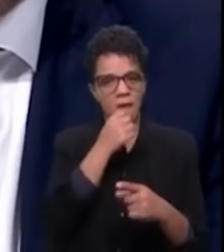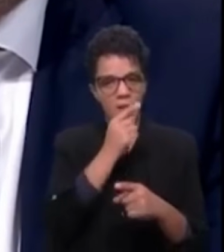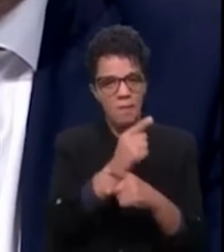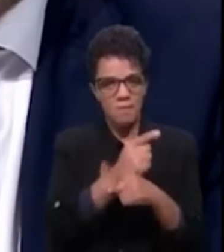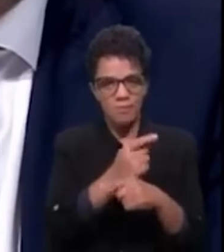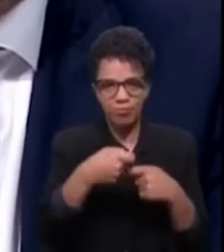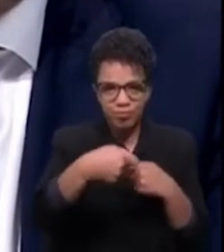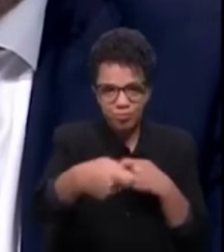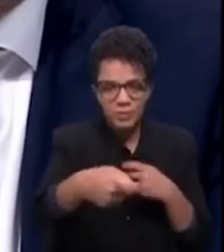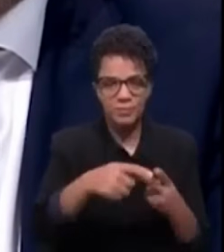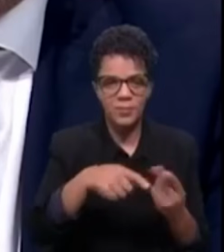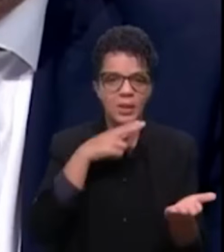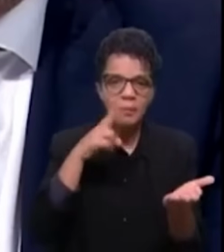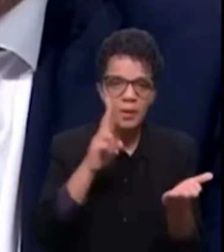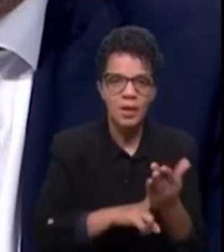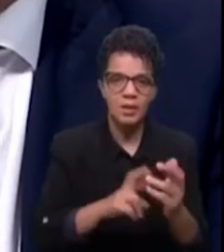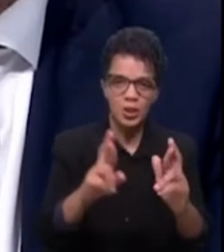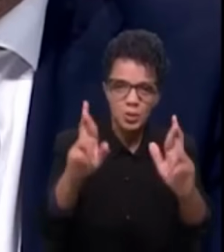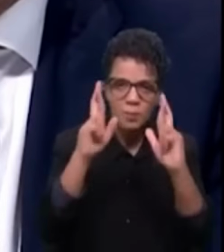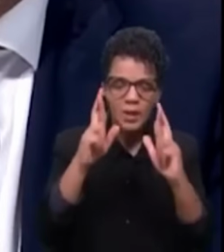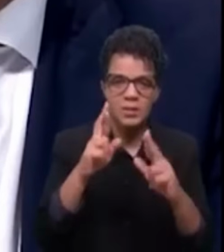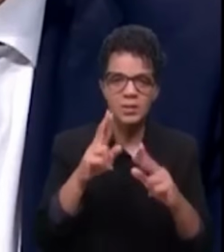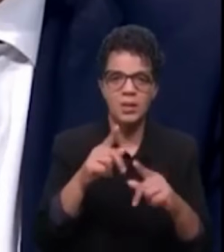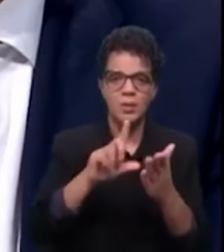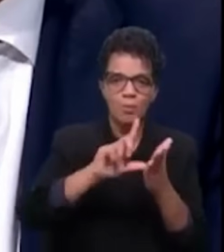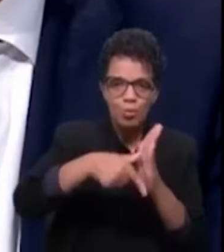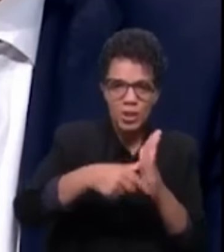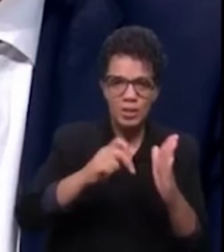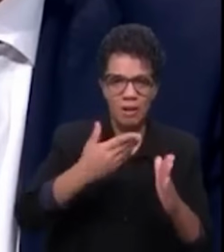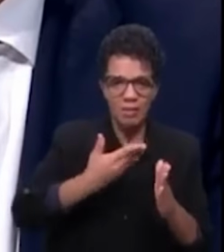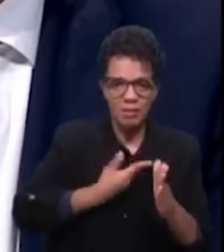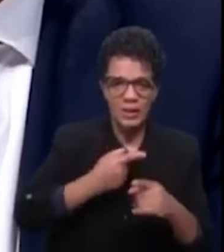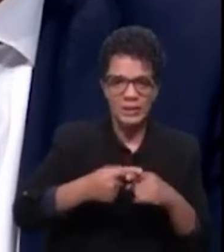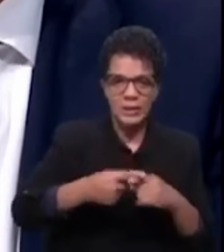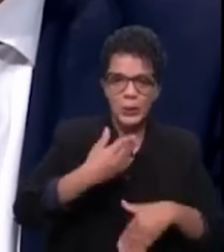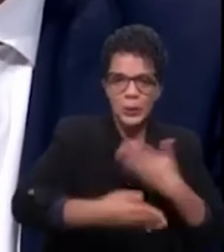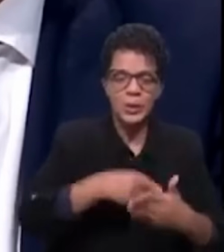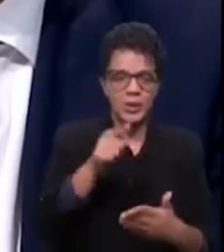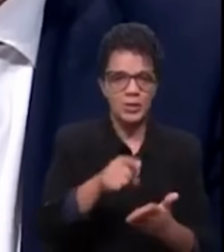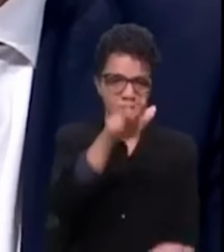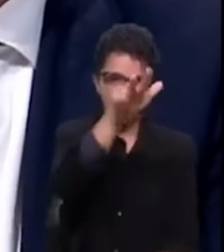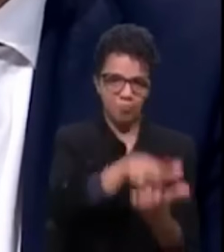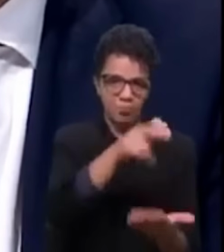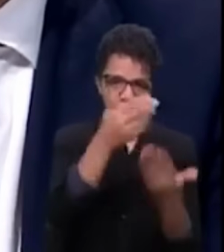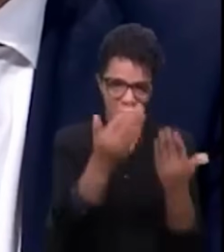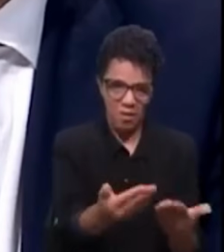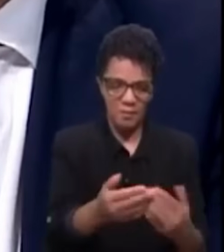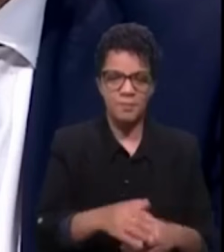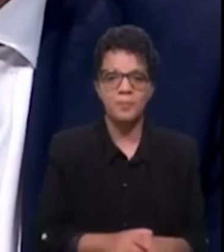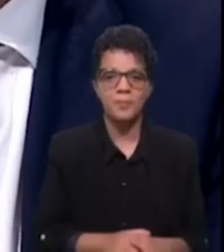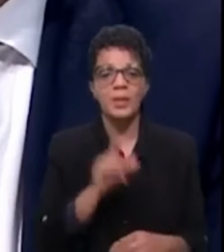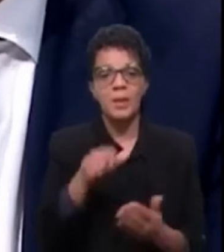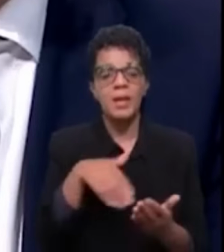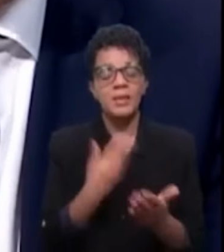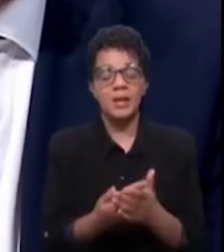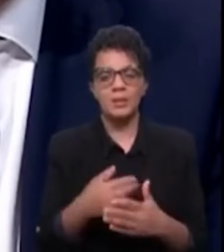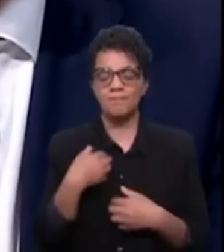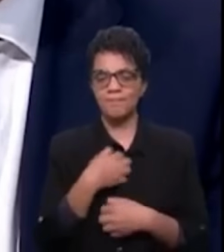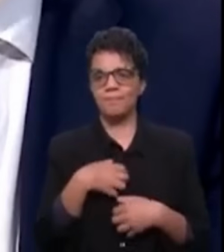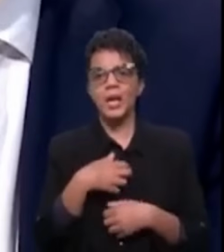credibilidade a esperança a ambição do Projeto vai ter isso está a ser reconhecido e está a deixá-lo um bocadinho